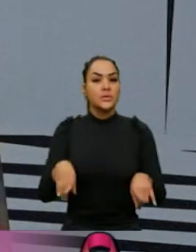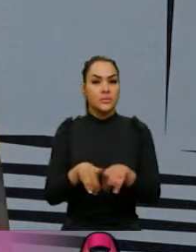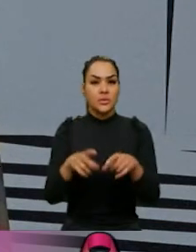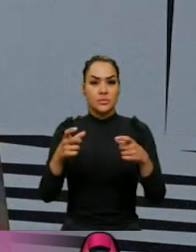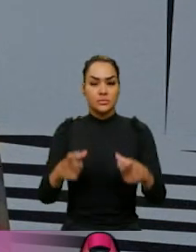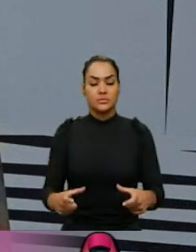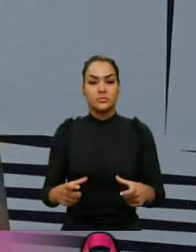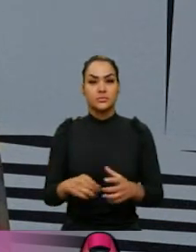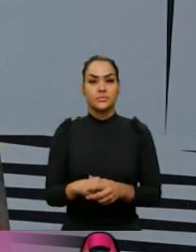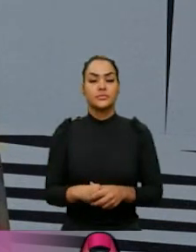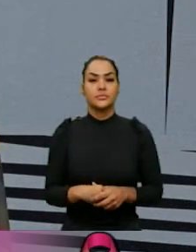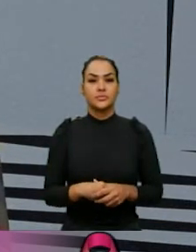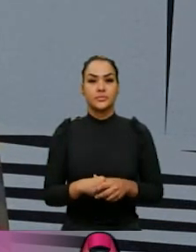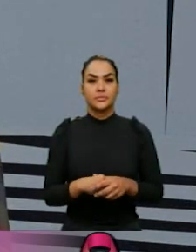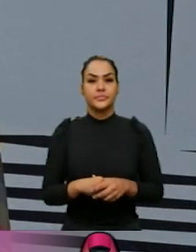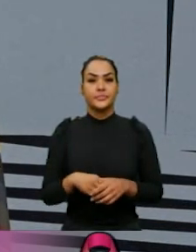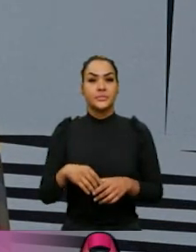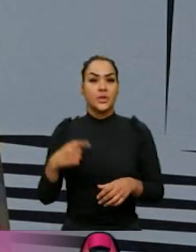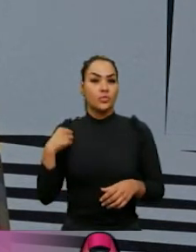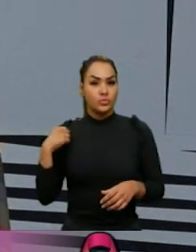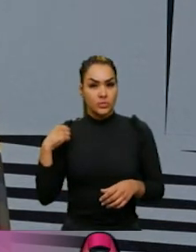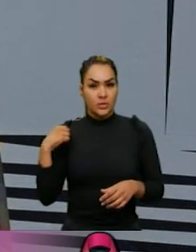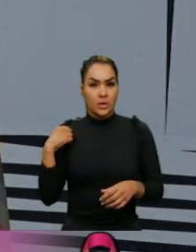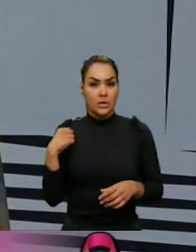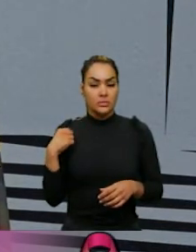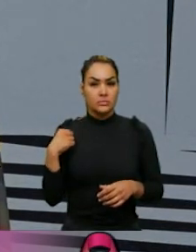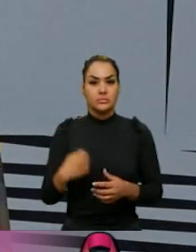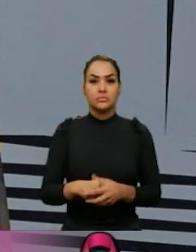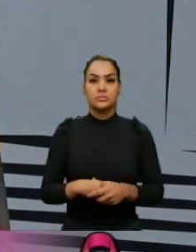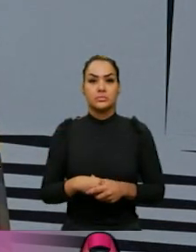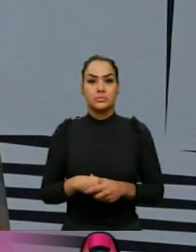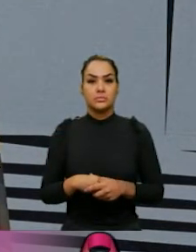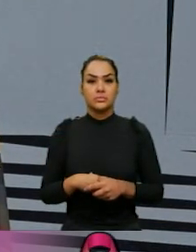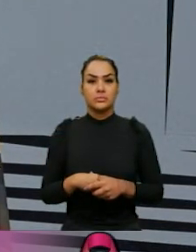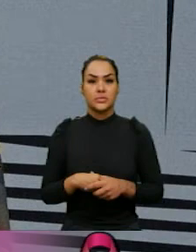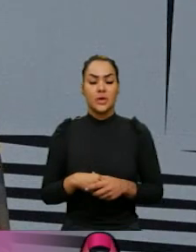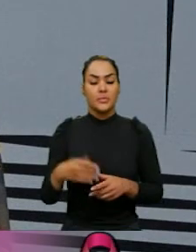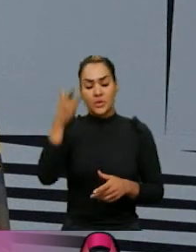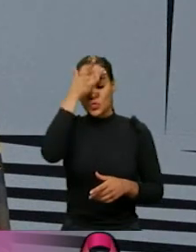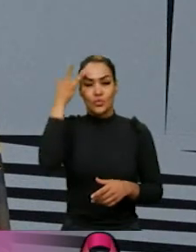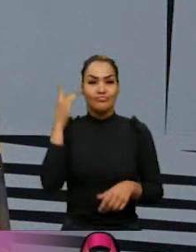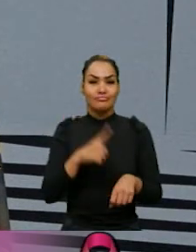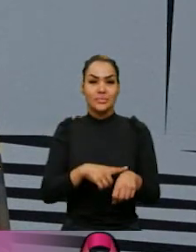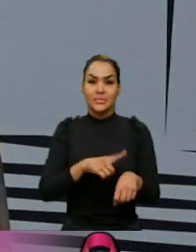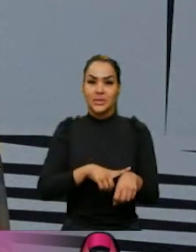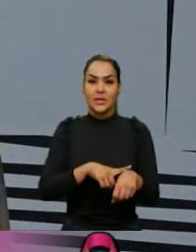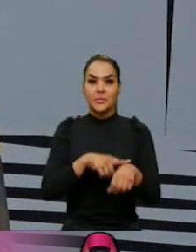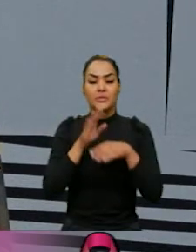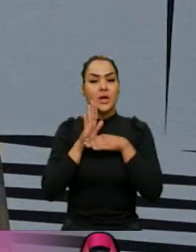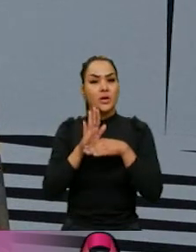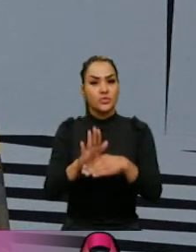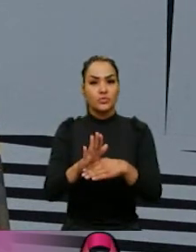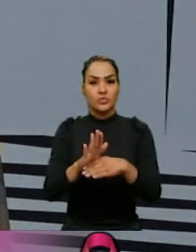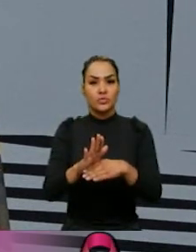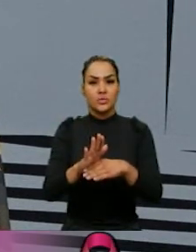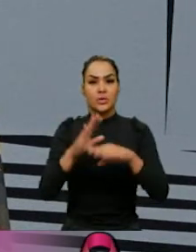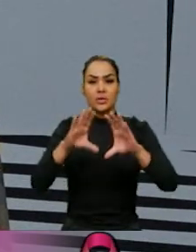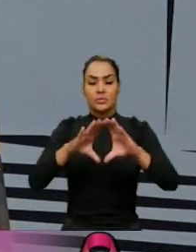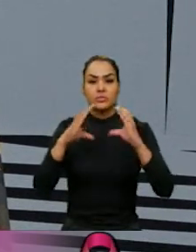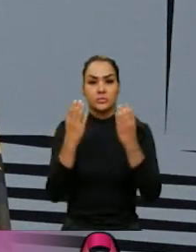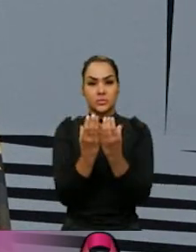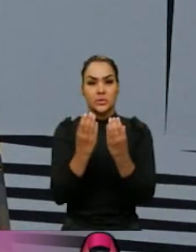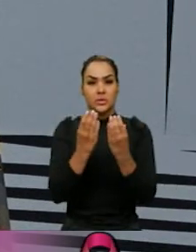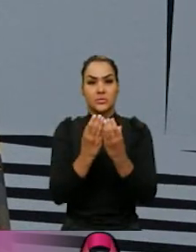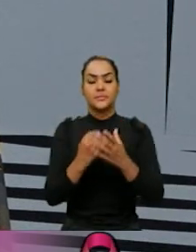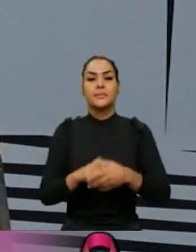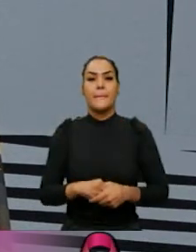definido como ato de uma pessoa ou grupo que livremente doa o seu tempo e trabalho para serviços comunitários,